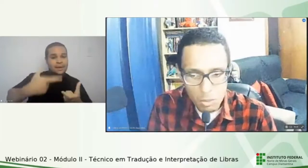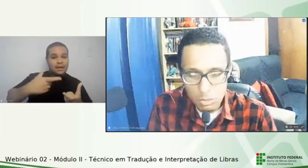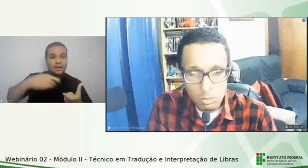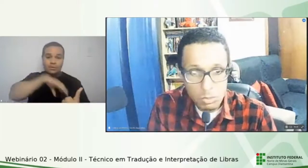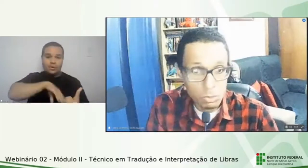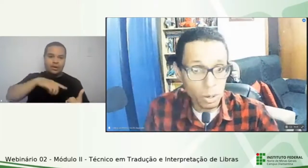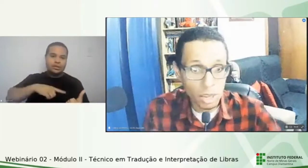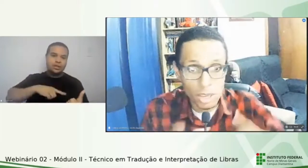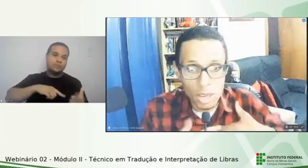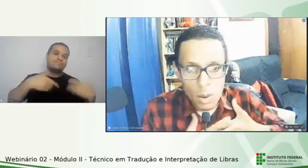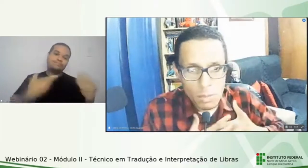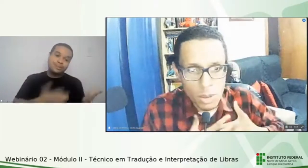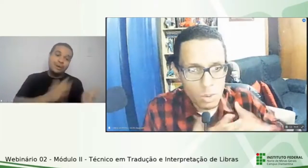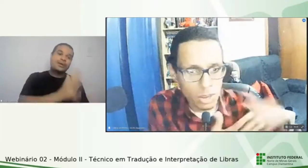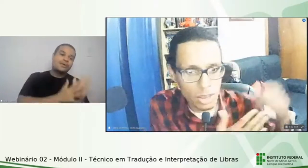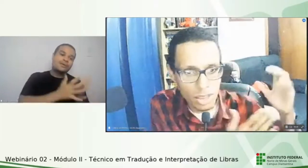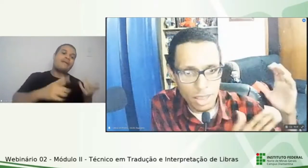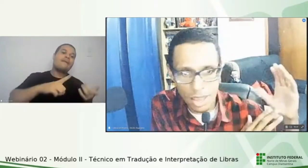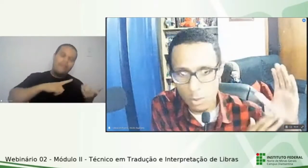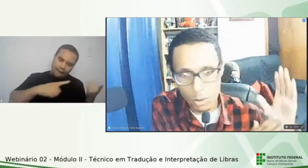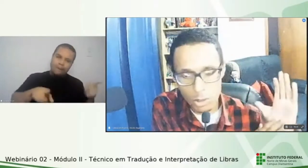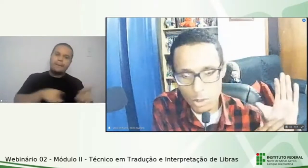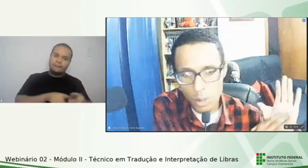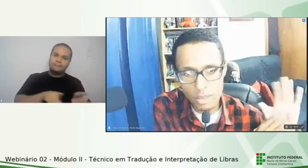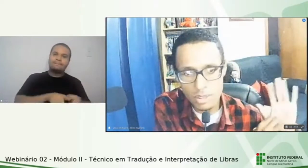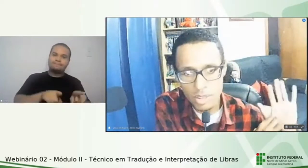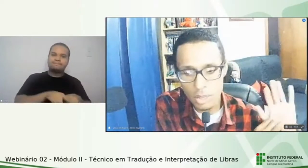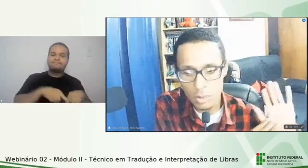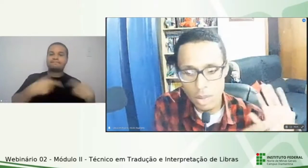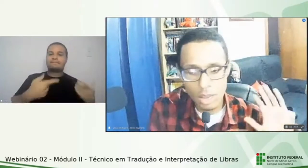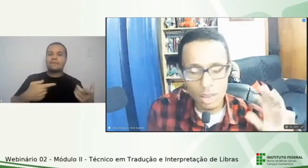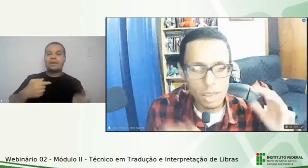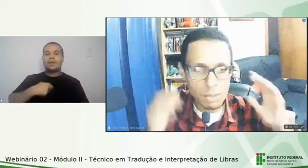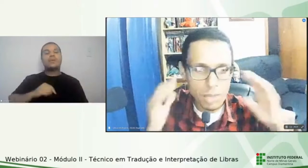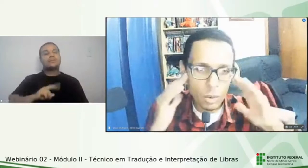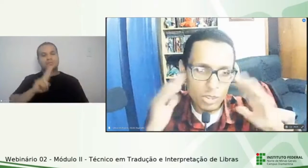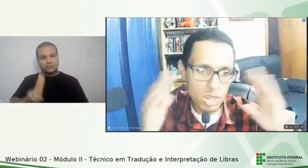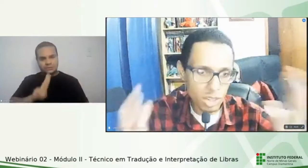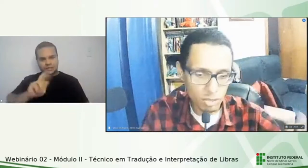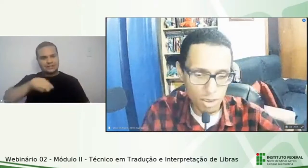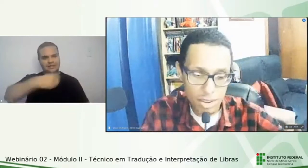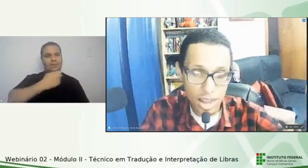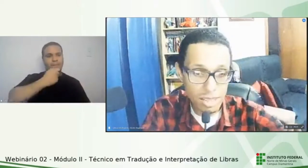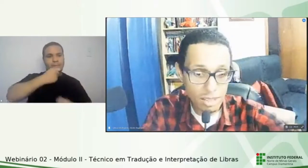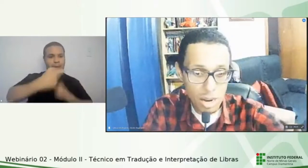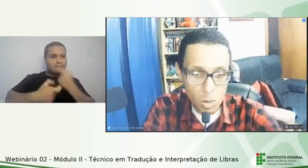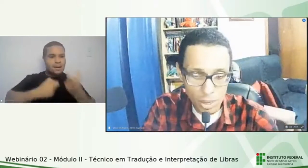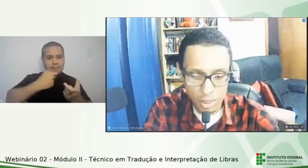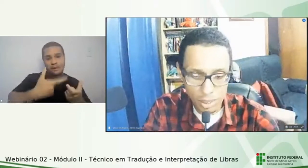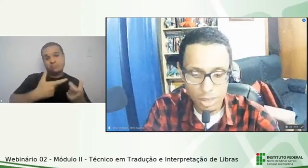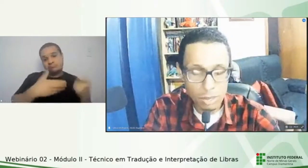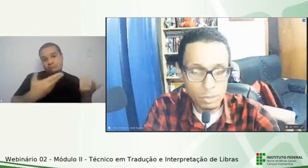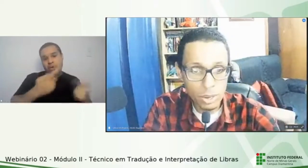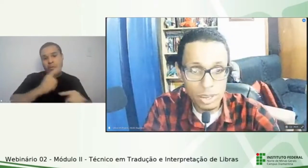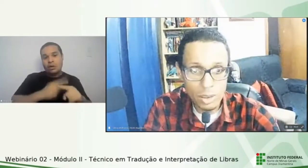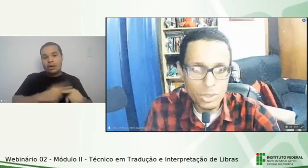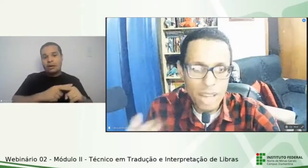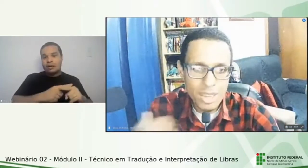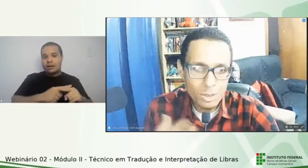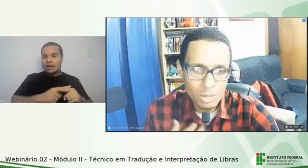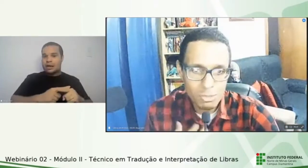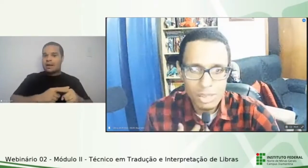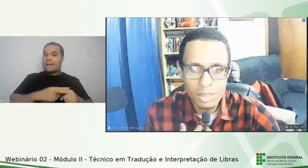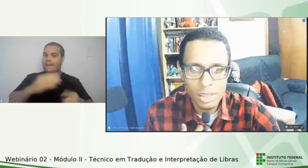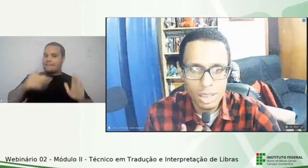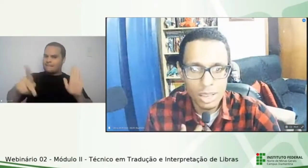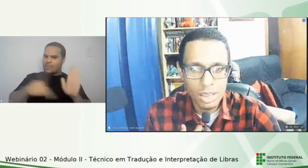sinal, porque não é meu, é o professor que está dizendo, e a minha consciência vai ficar tranquila, porque não saiu